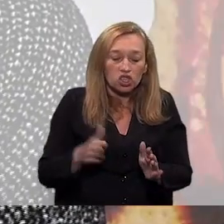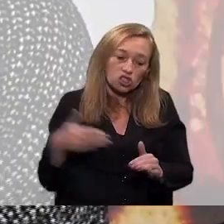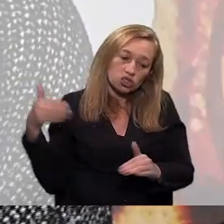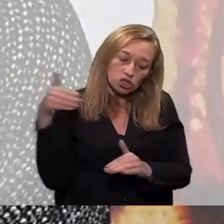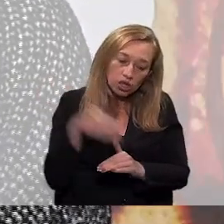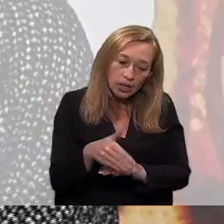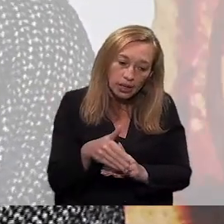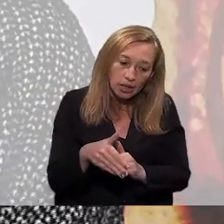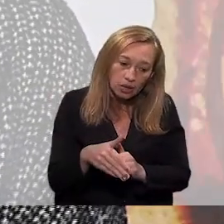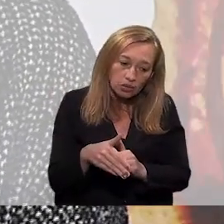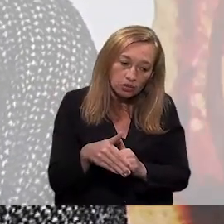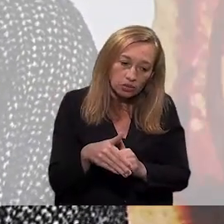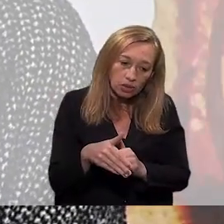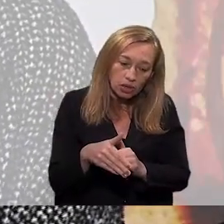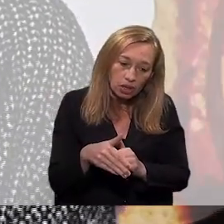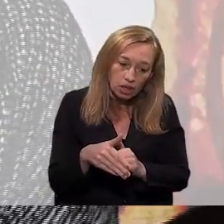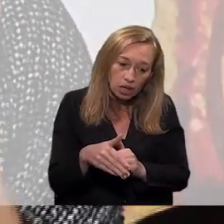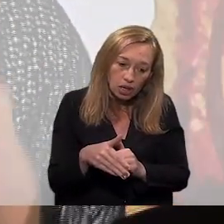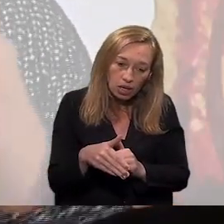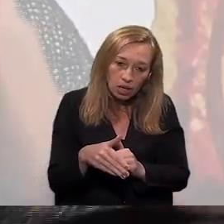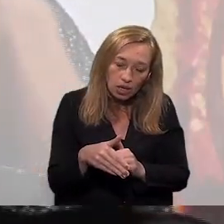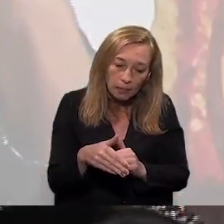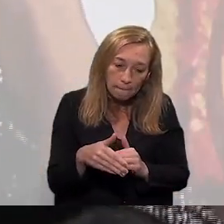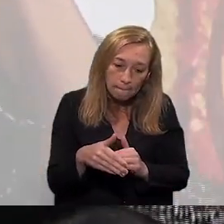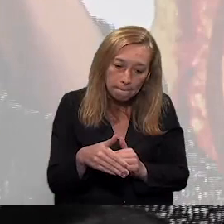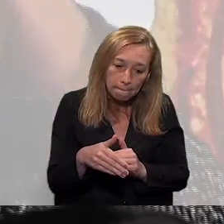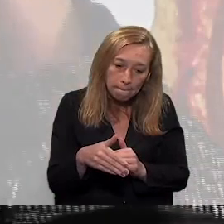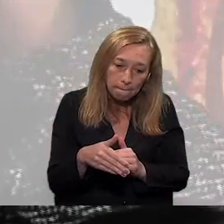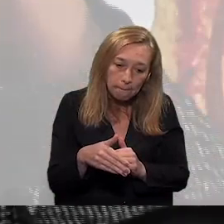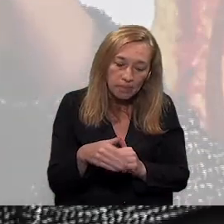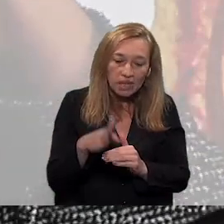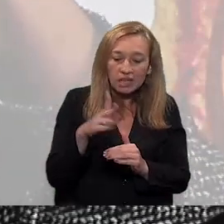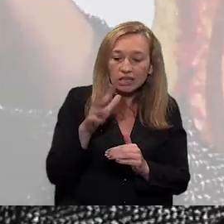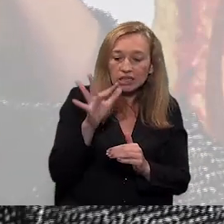aí chegaram a colocavam